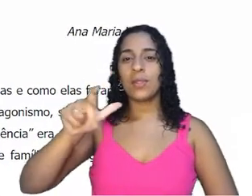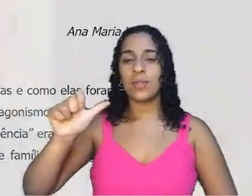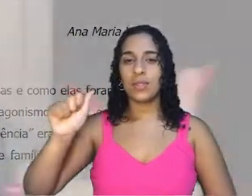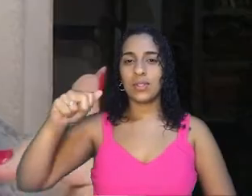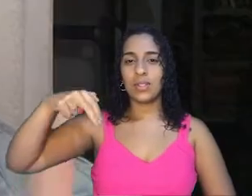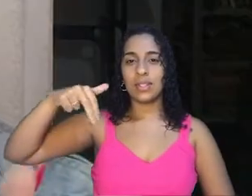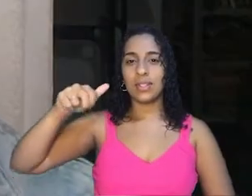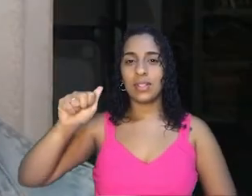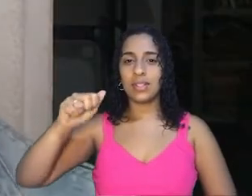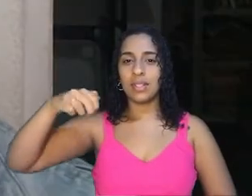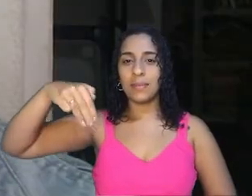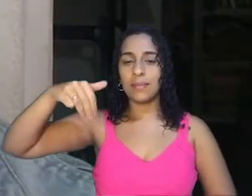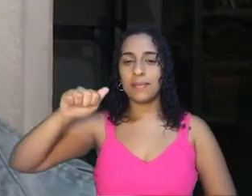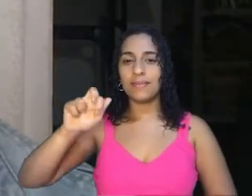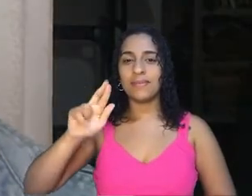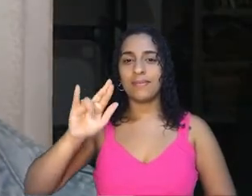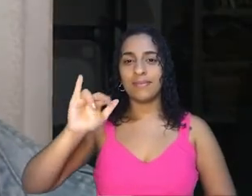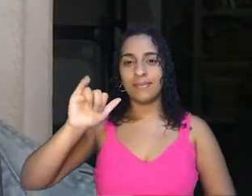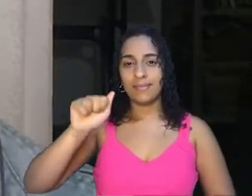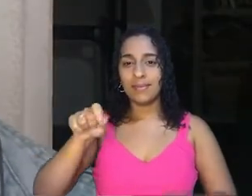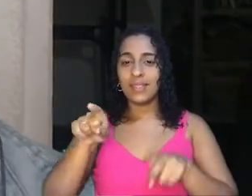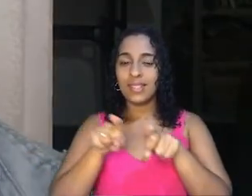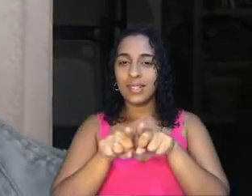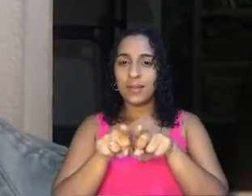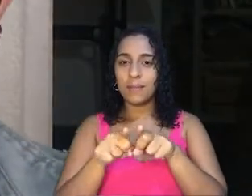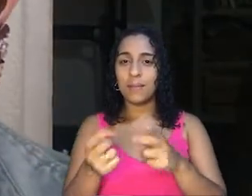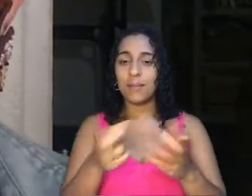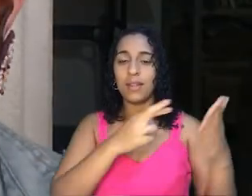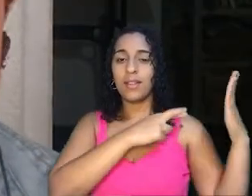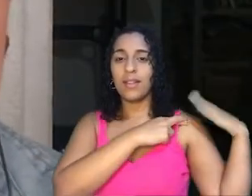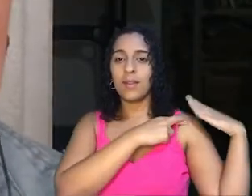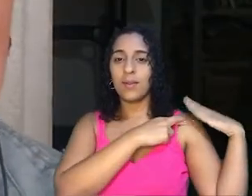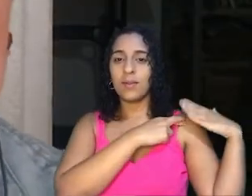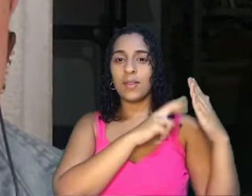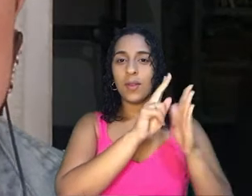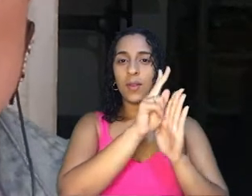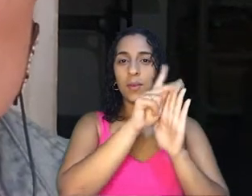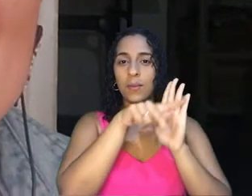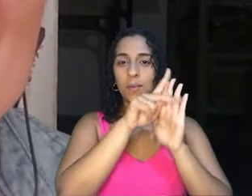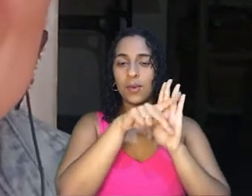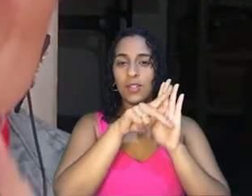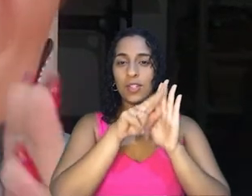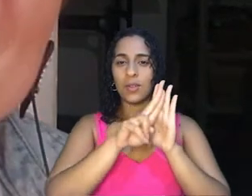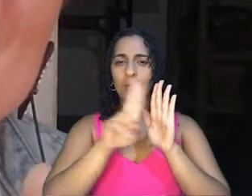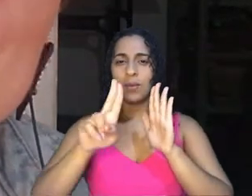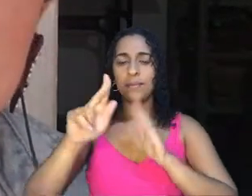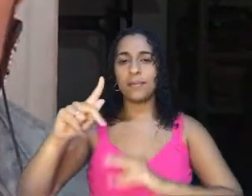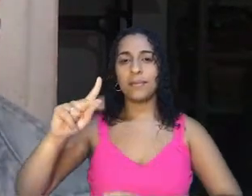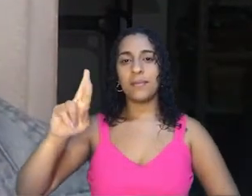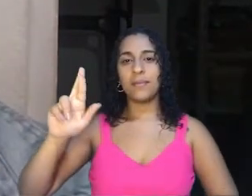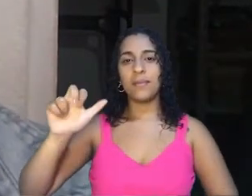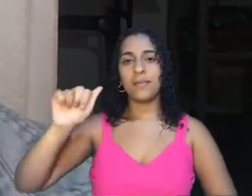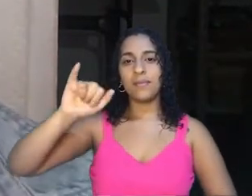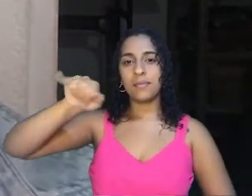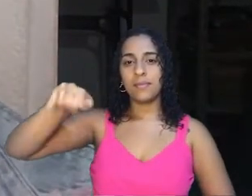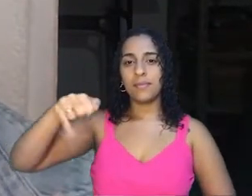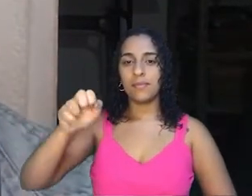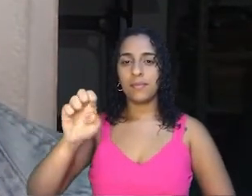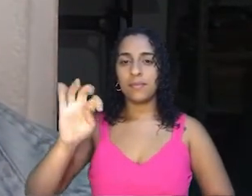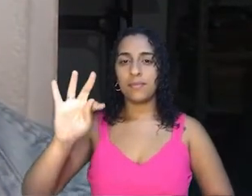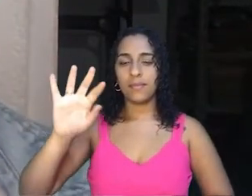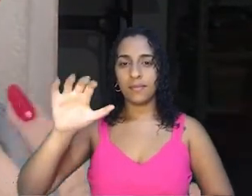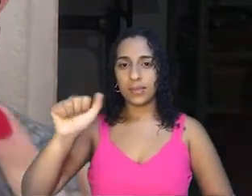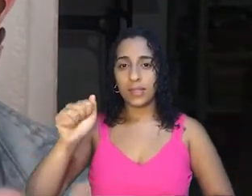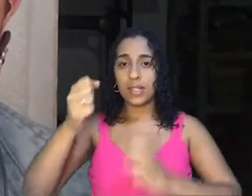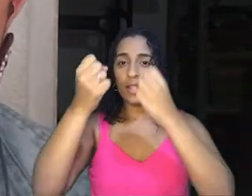Paraíba ela também é coordenadora do projeto projeta que trata sobre história das mulheres